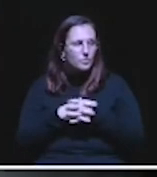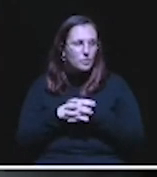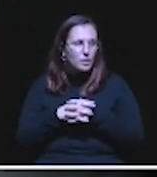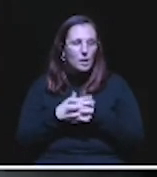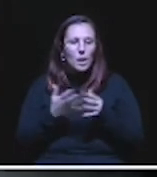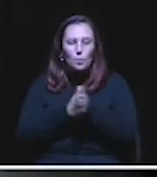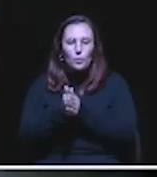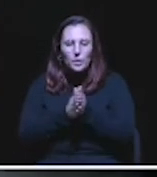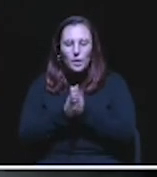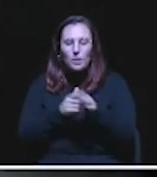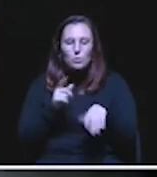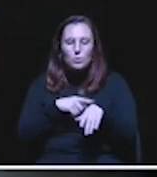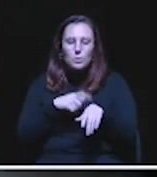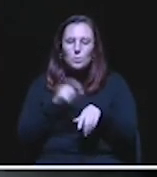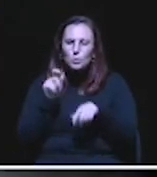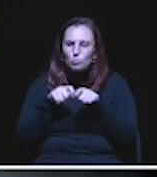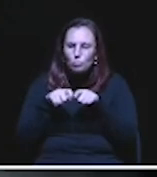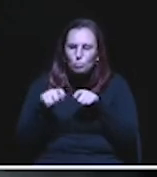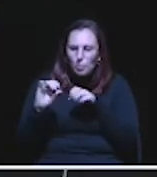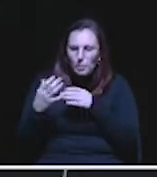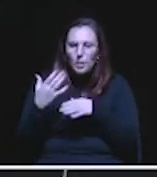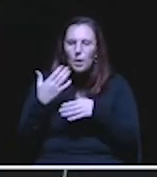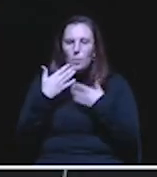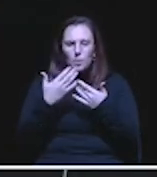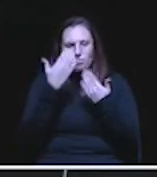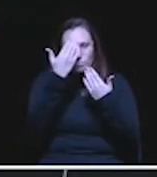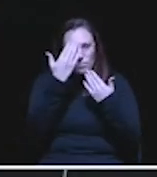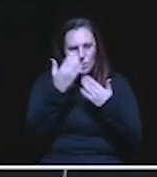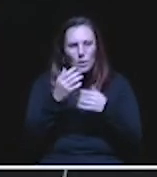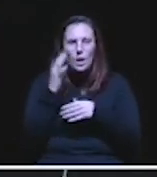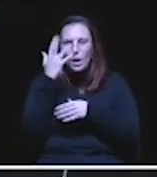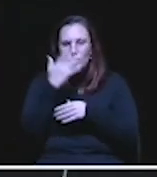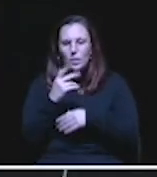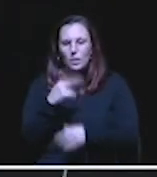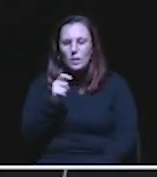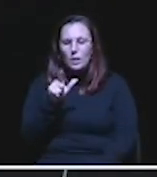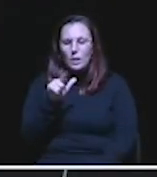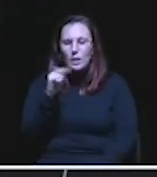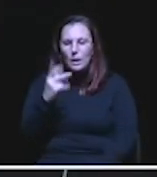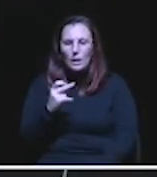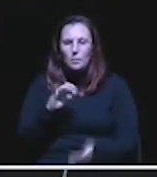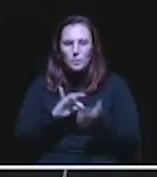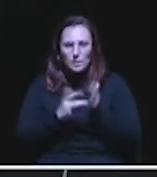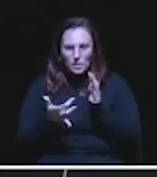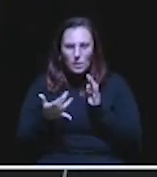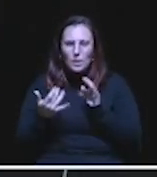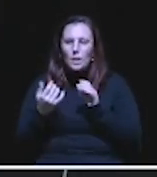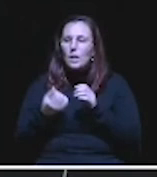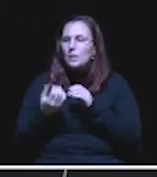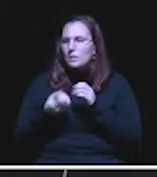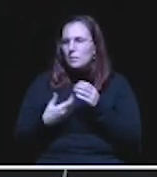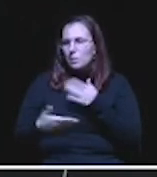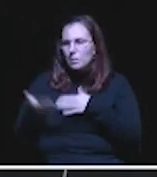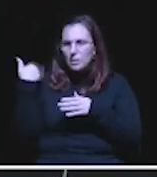Quero usar os primeiros minutos desta declaração política para homenagear e agradecer à atriz Keila Brasil, que em protesto invadiu na outra semana o palco do